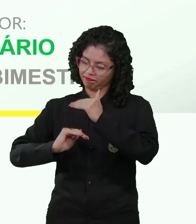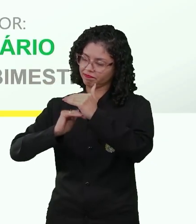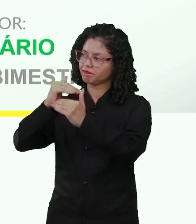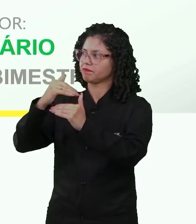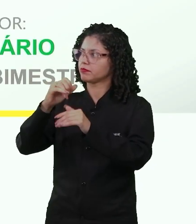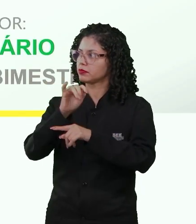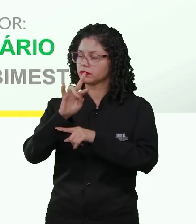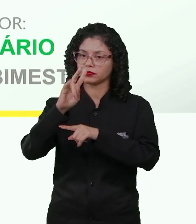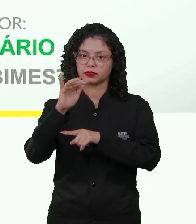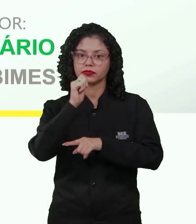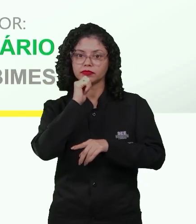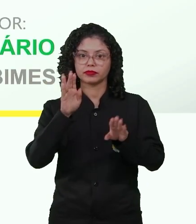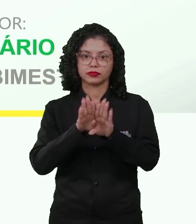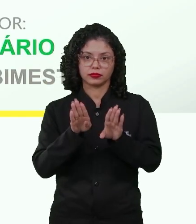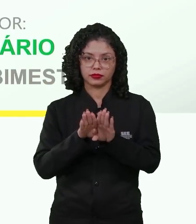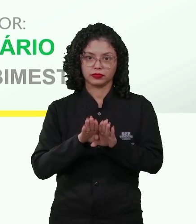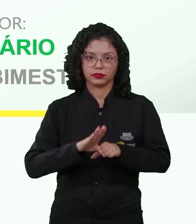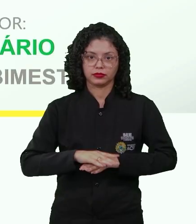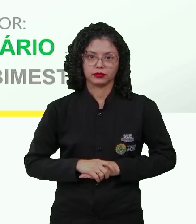subdesenvolvimento